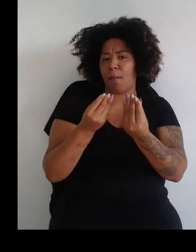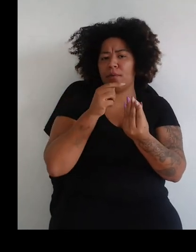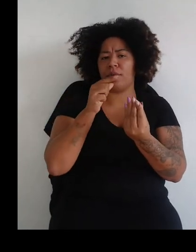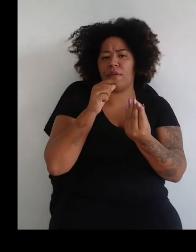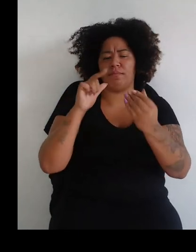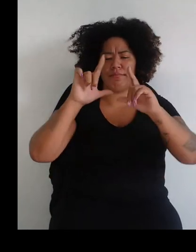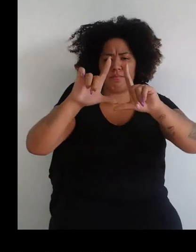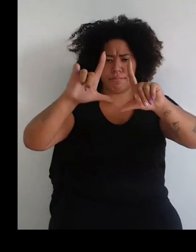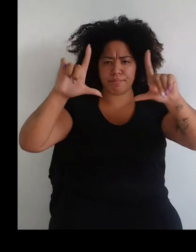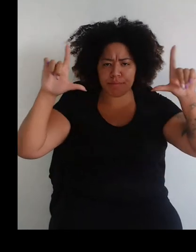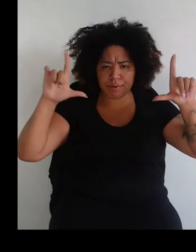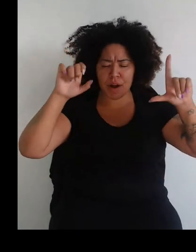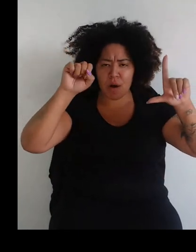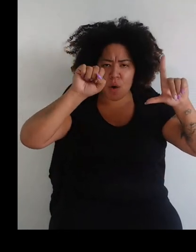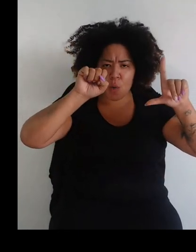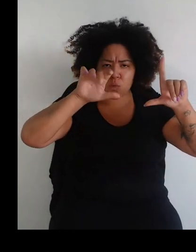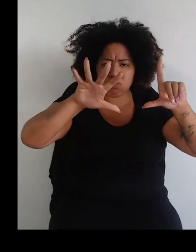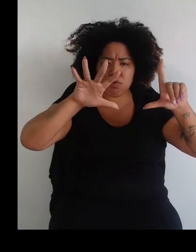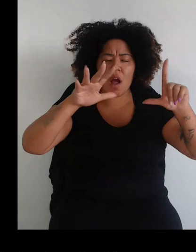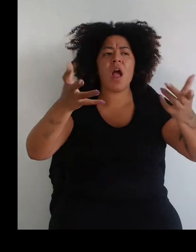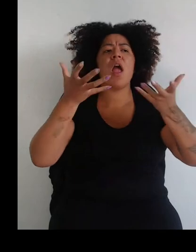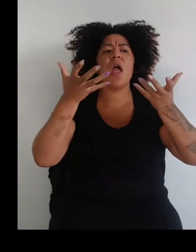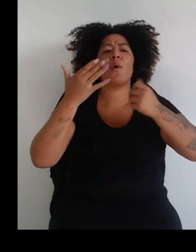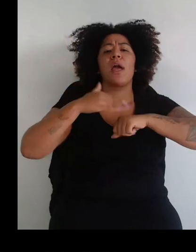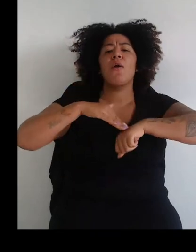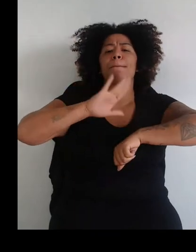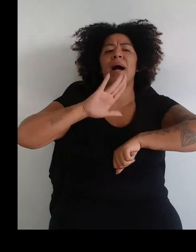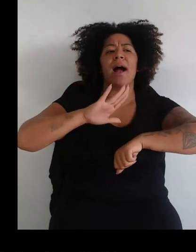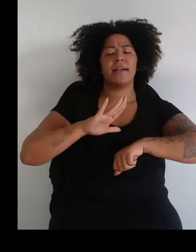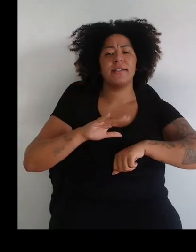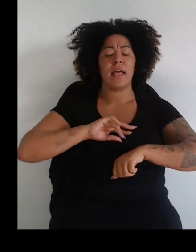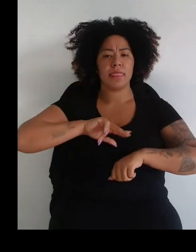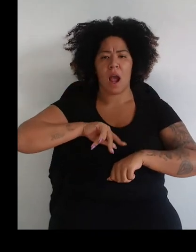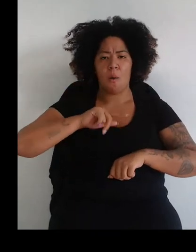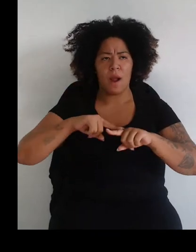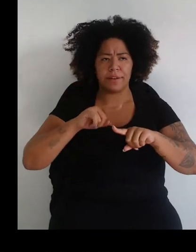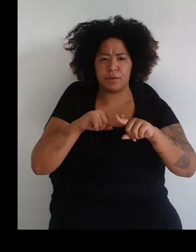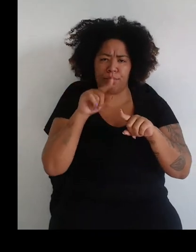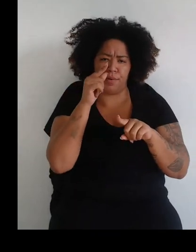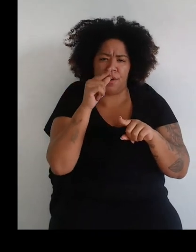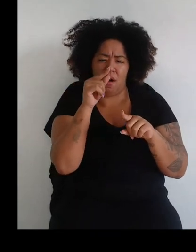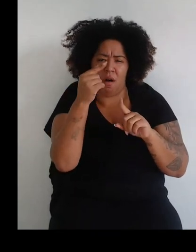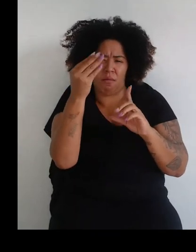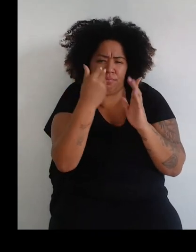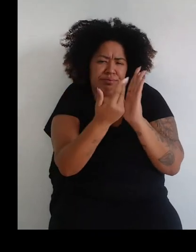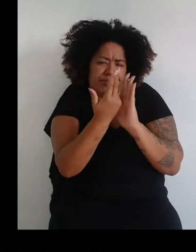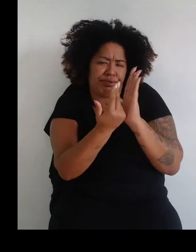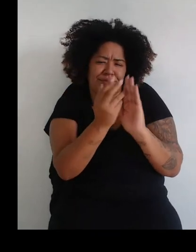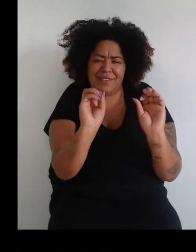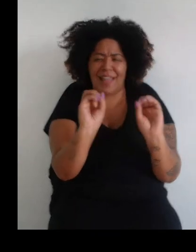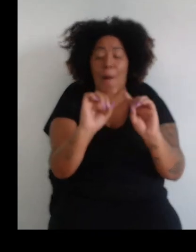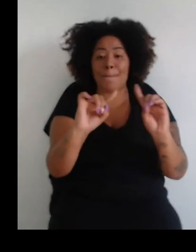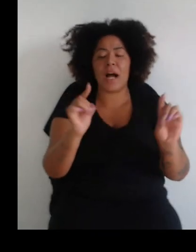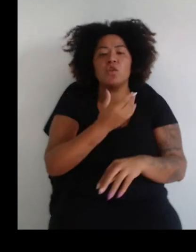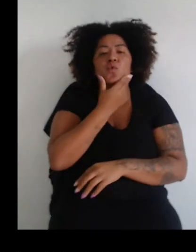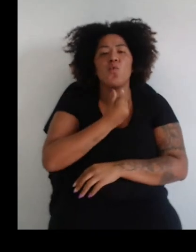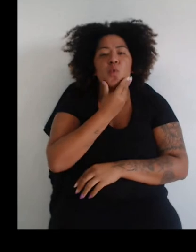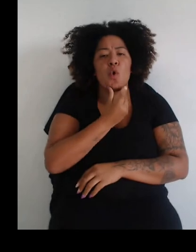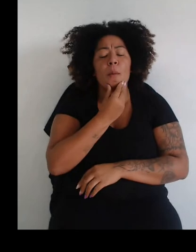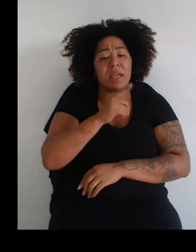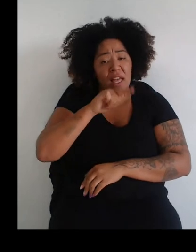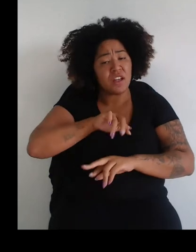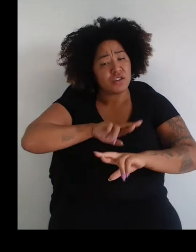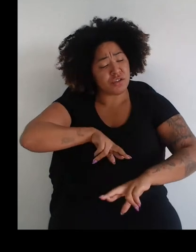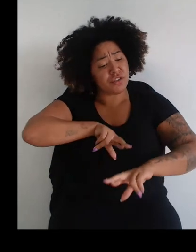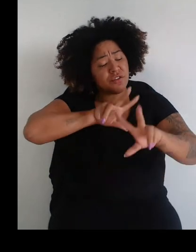luzes para revelar não a figura borrada das fotos do jornal mas um homem que se diferencia dos outros